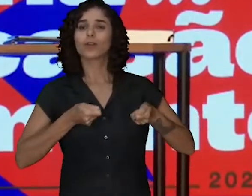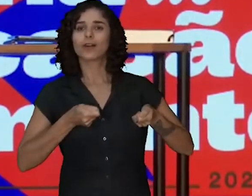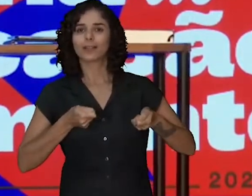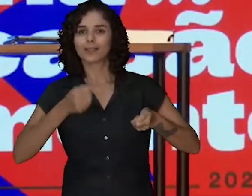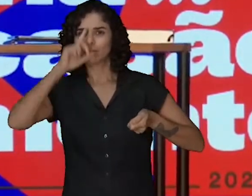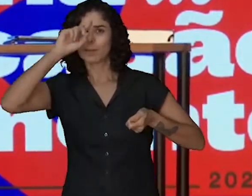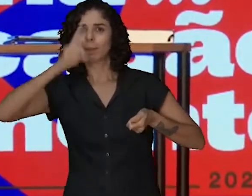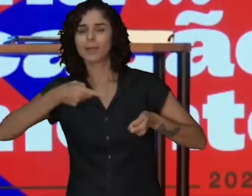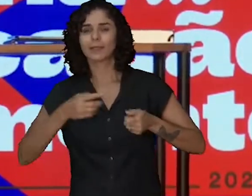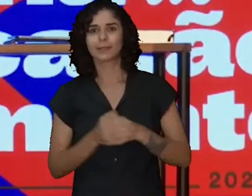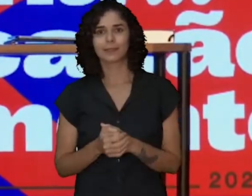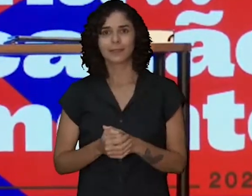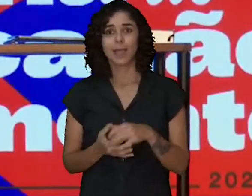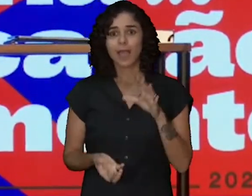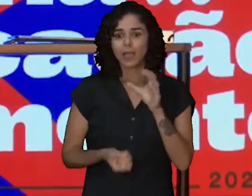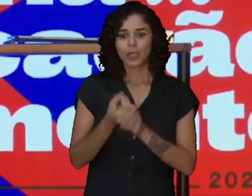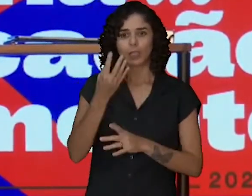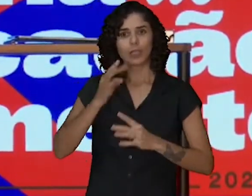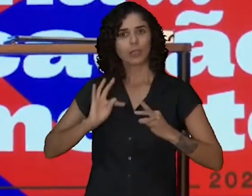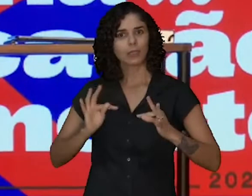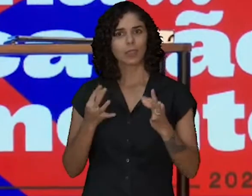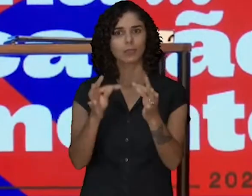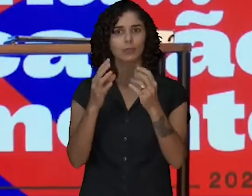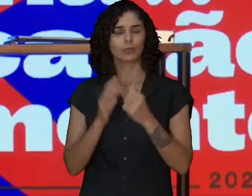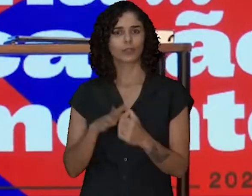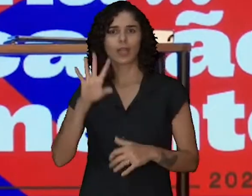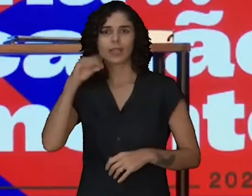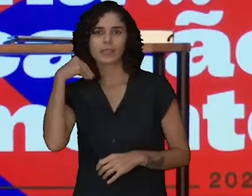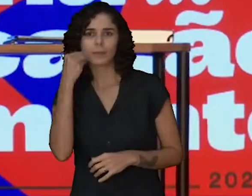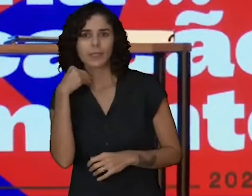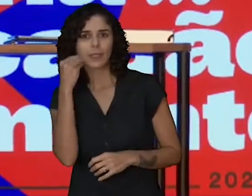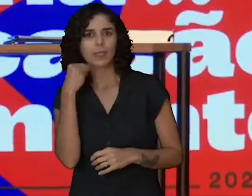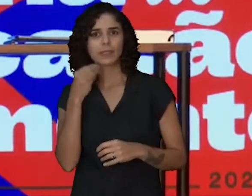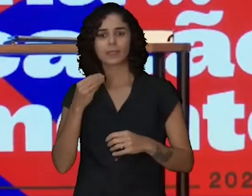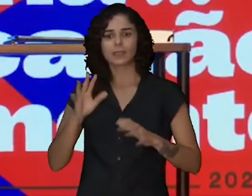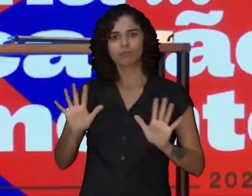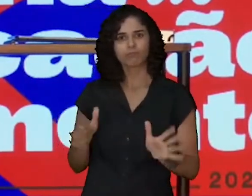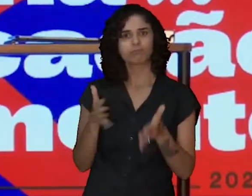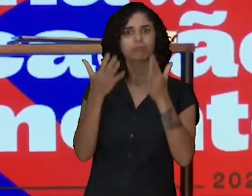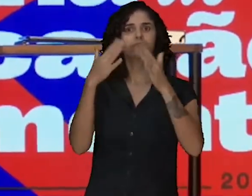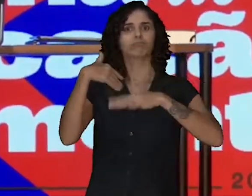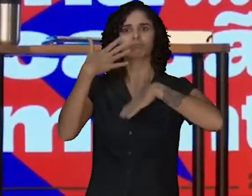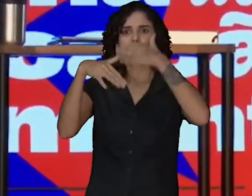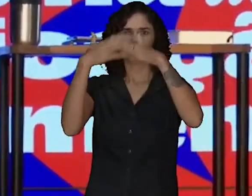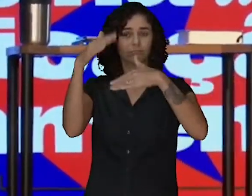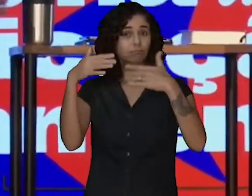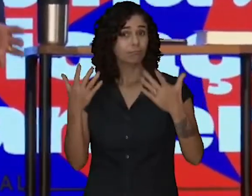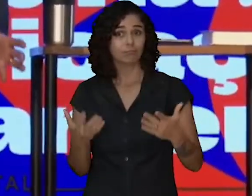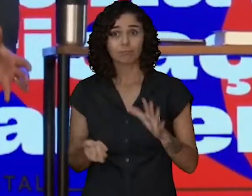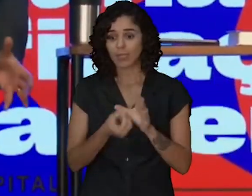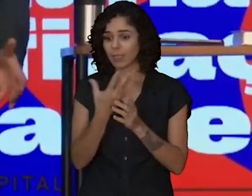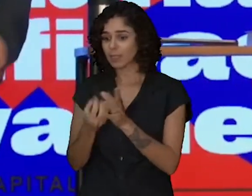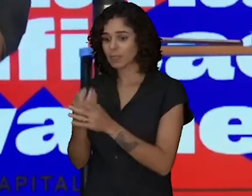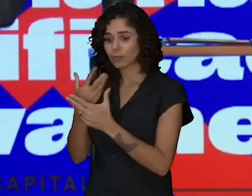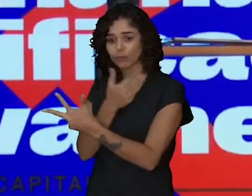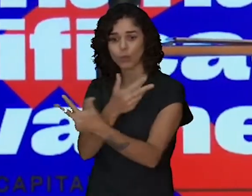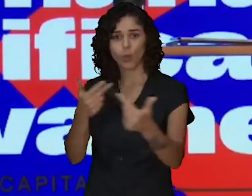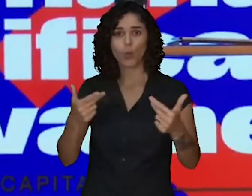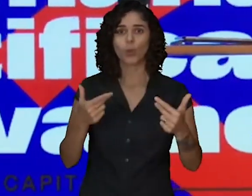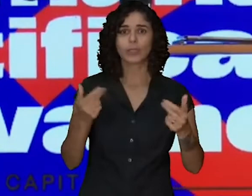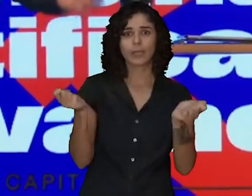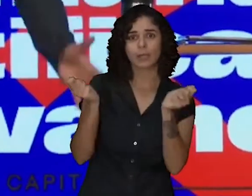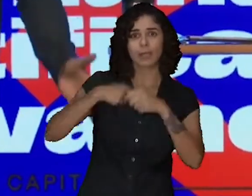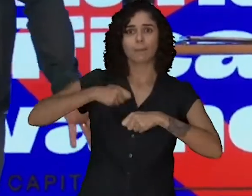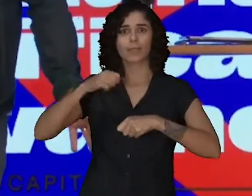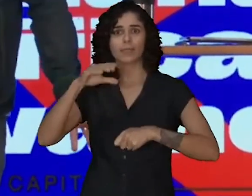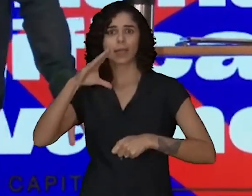daí que vem as experiências que aumentam a produtividade, é daí que vem toda a capacidade